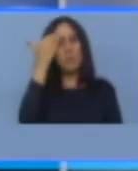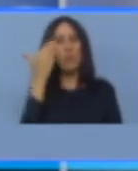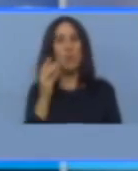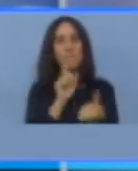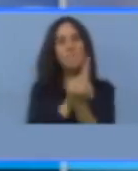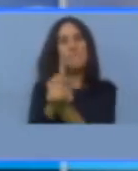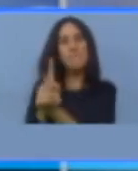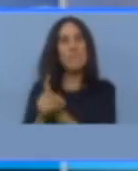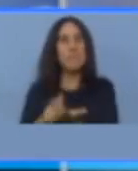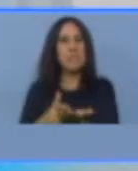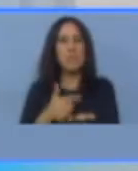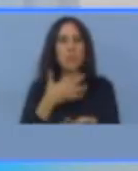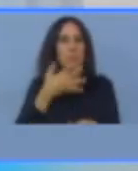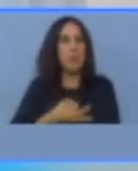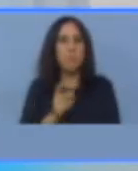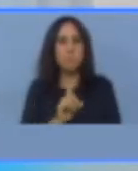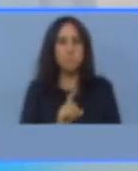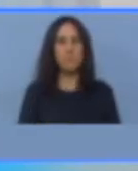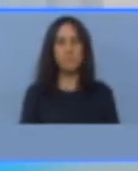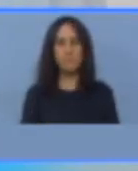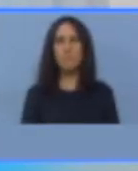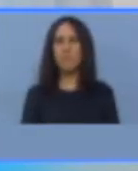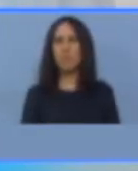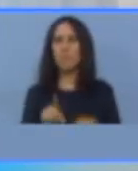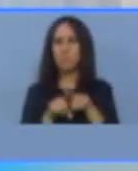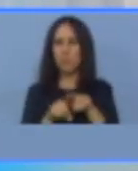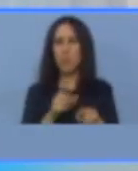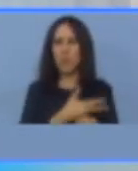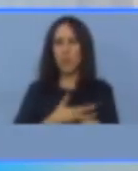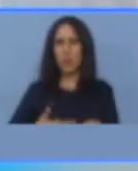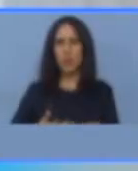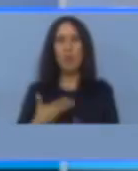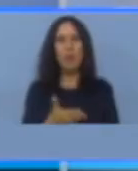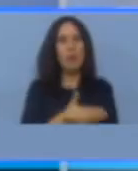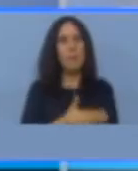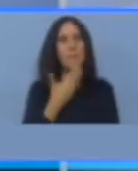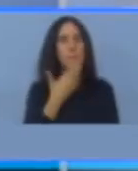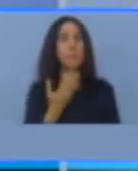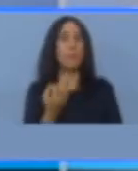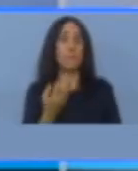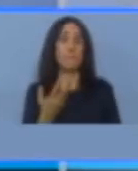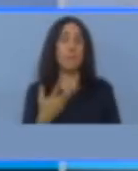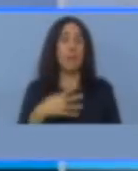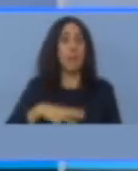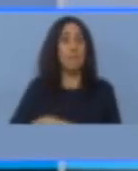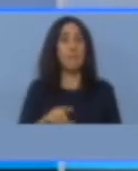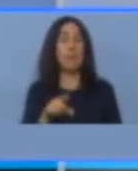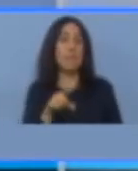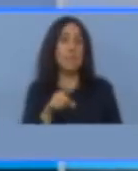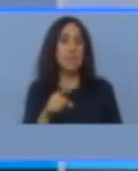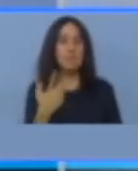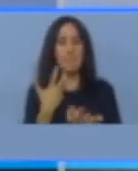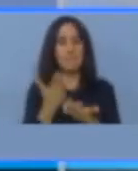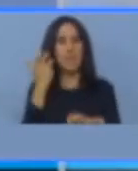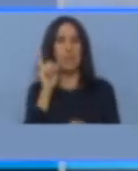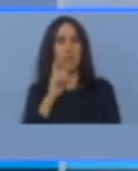atender a todas estas necessidades. E já vamos também a essa dimensão mais política. Antes pedia-lhe que, porque queremos também que este assinalar